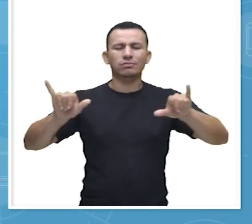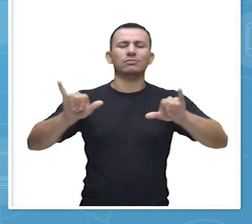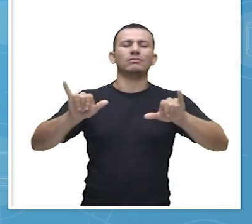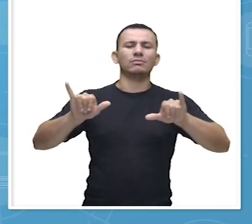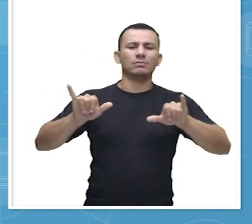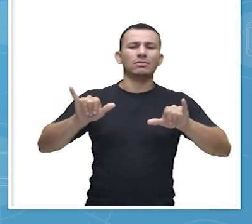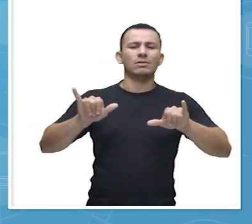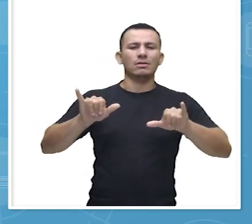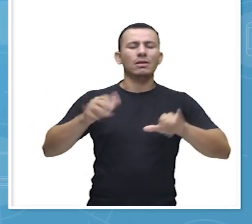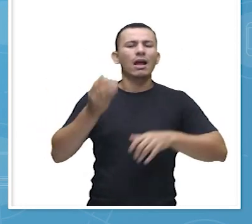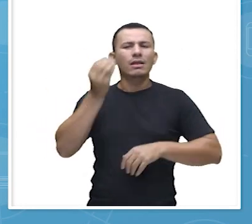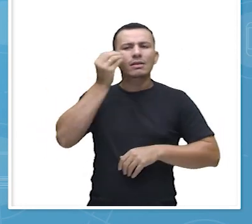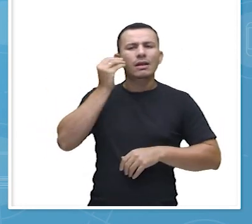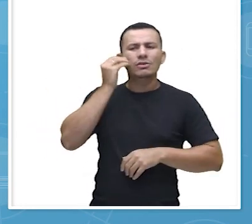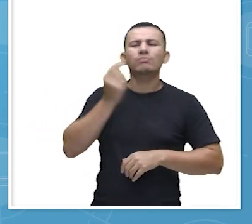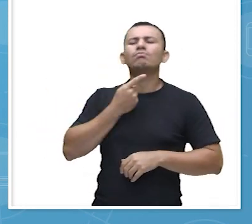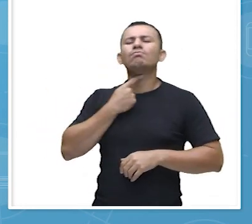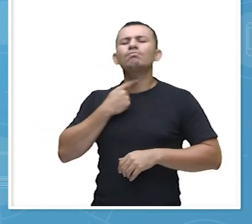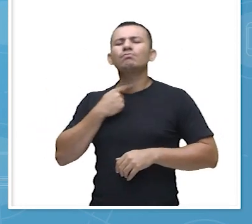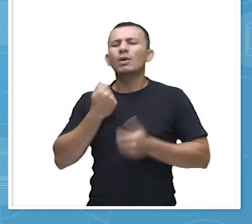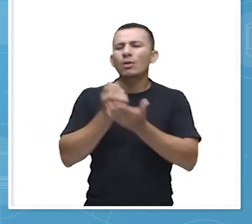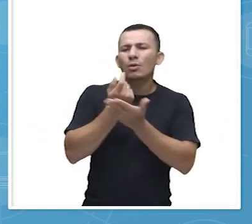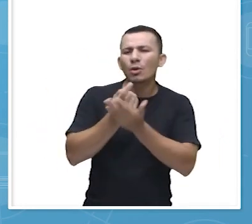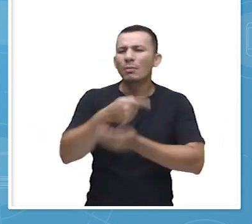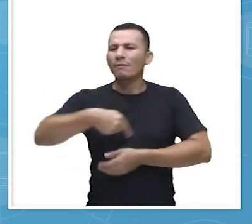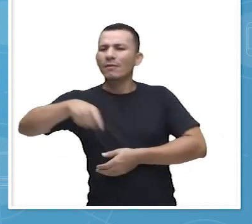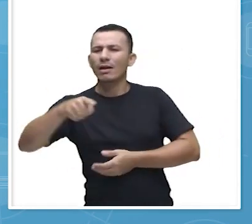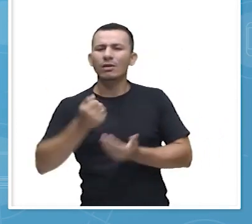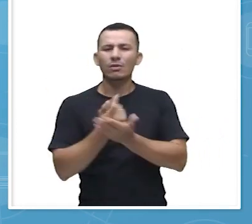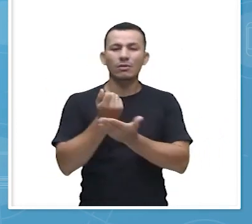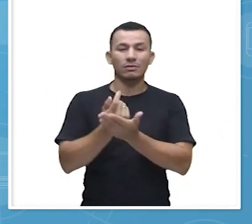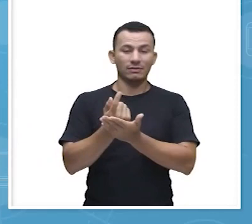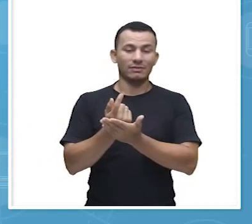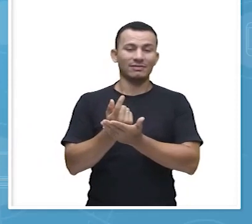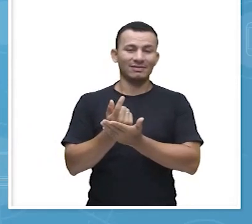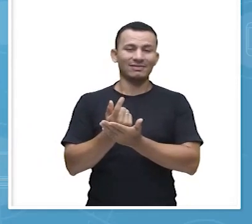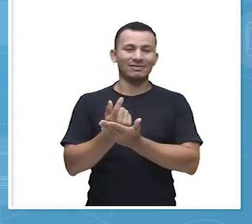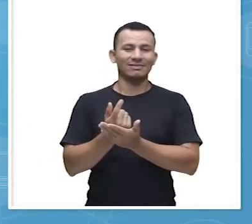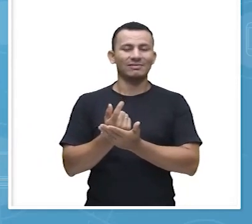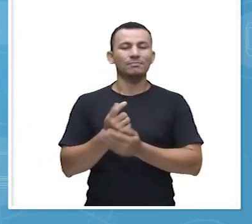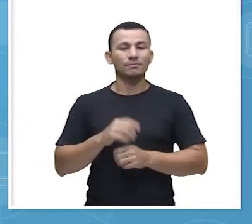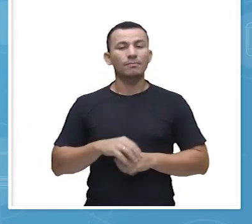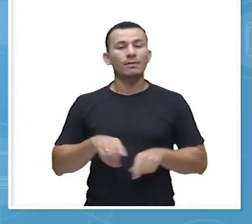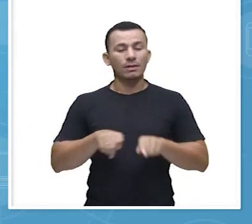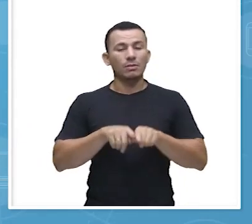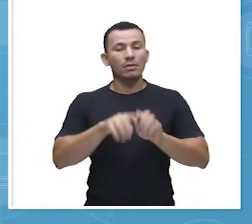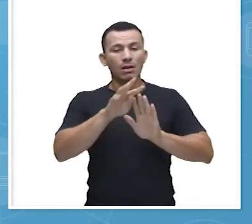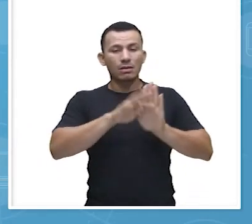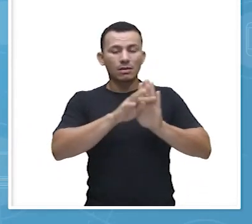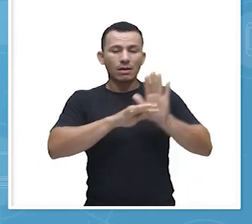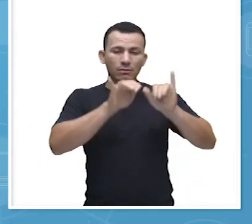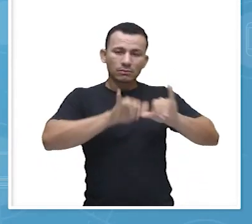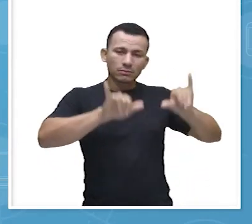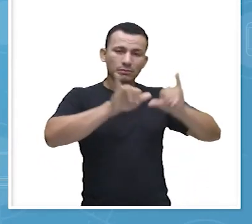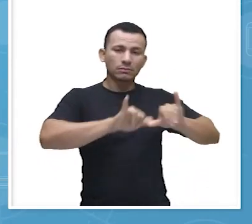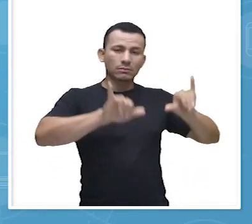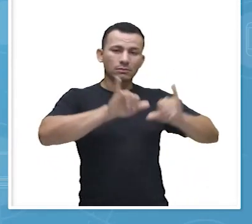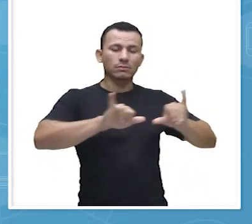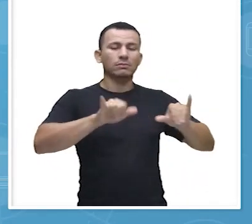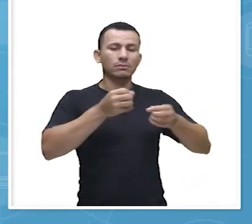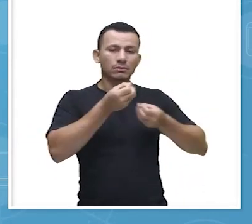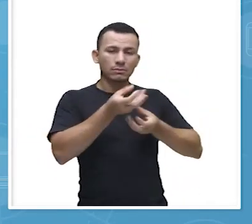verbo. Experimente, faça, compre e assim por diante. Também os textos publicitários, textos de propaganda, eles têm